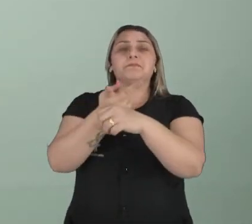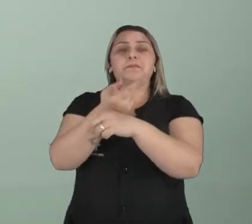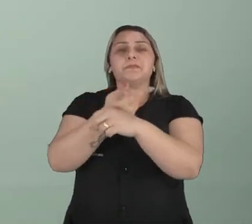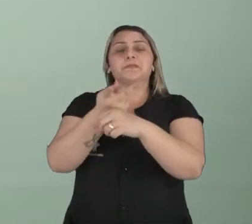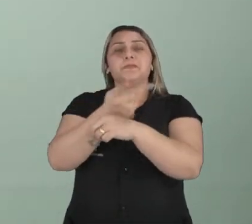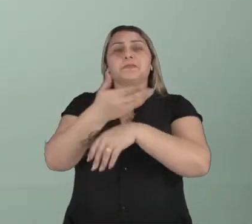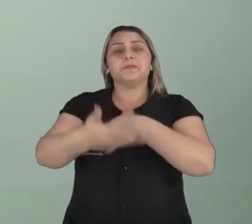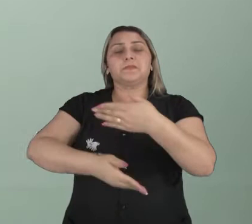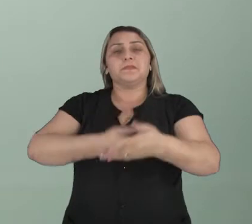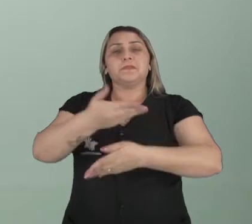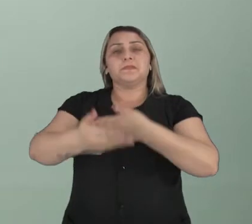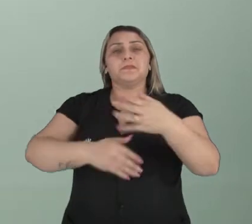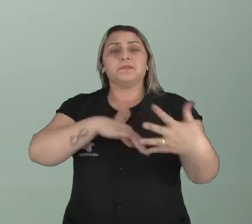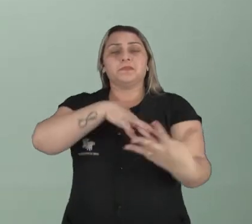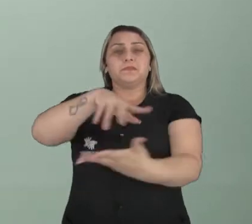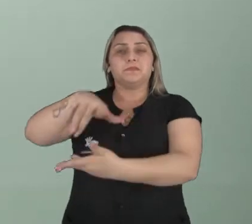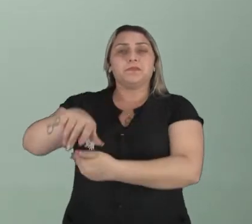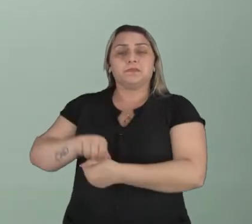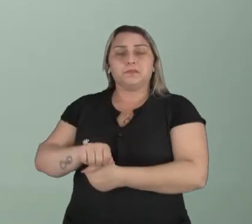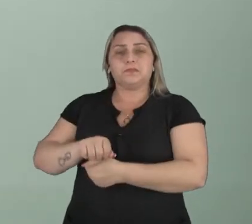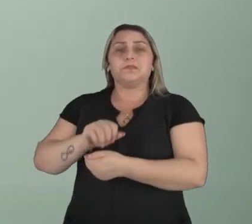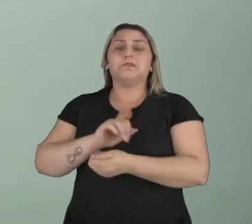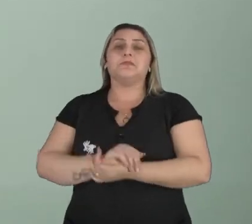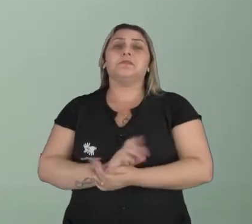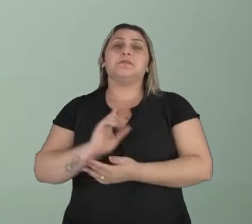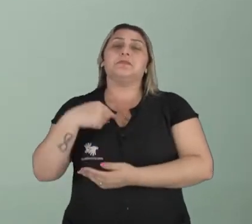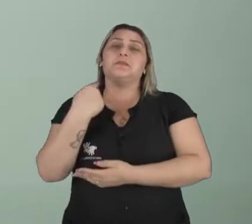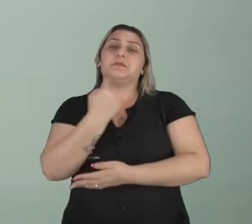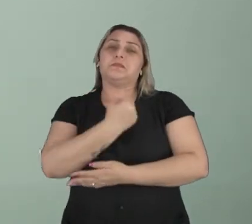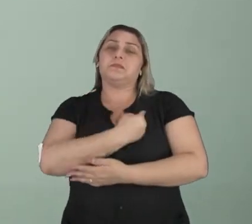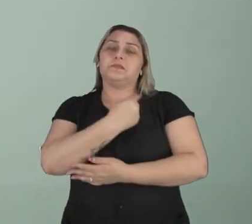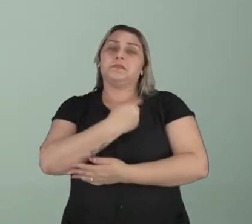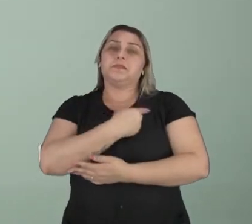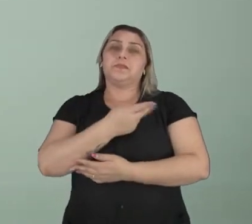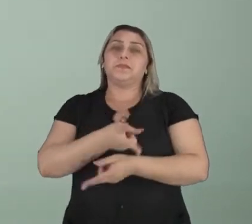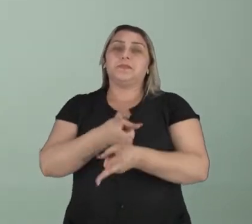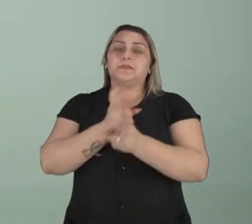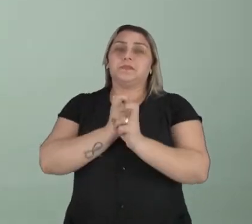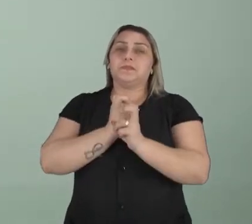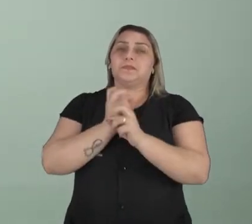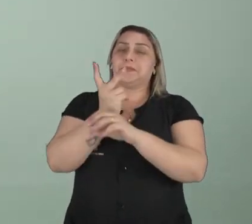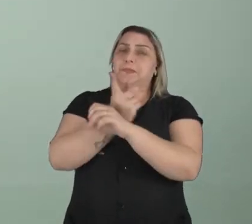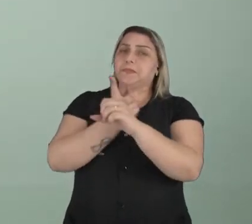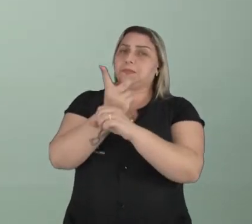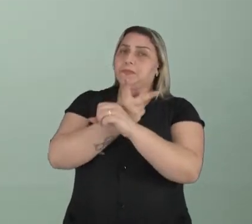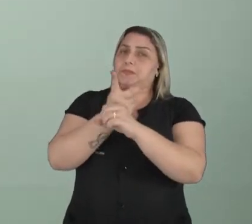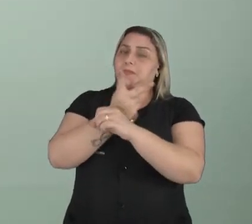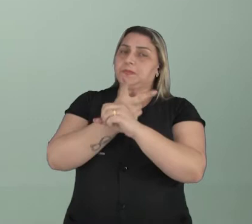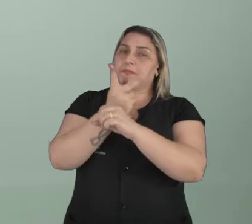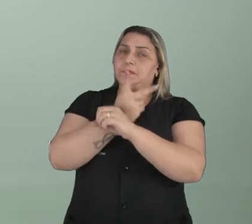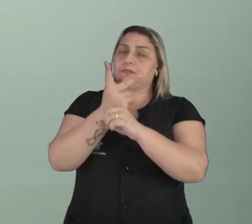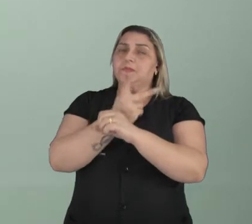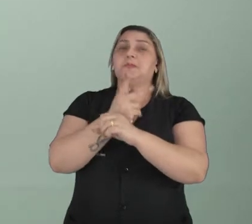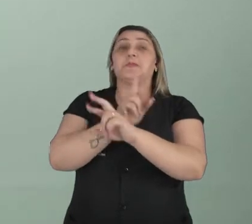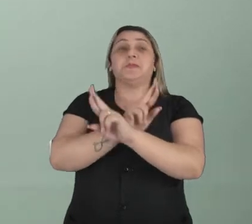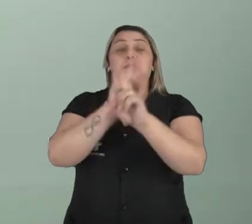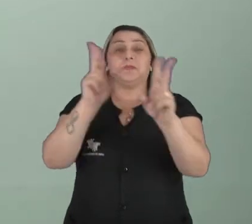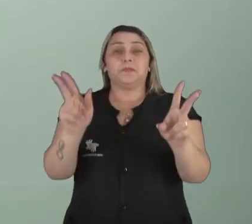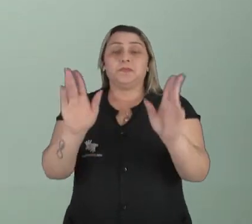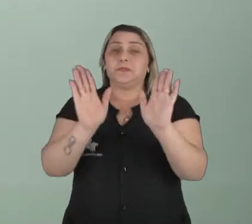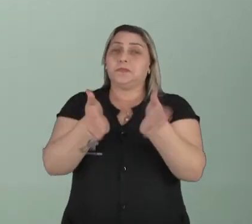busca é interagir com o mundo então a gente vai estar é buscando todas as dimensões